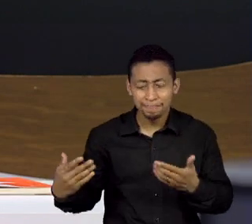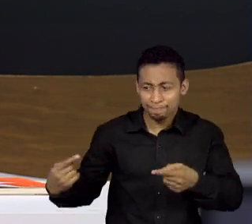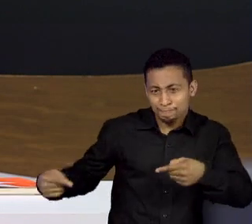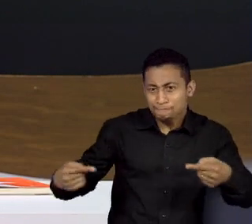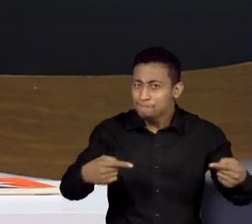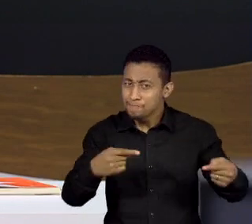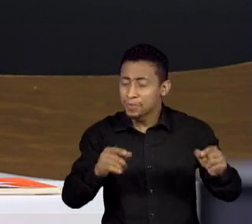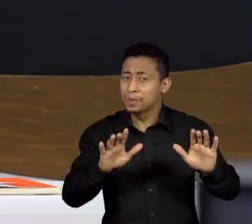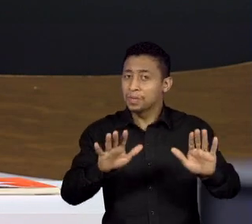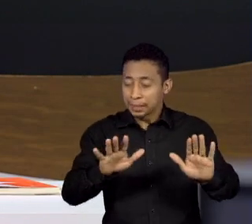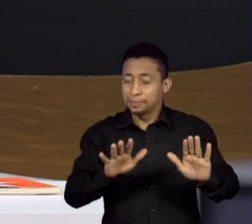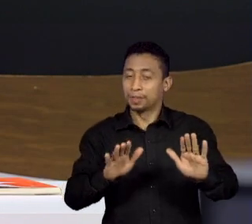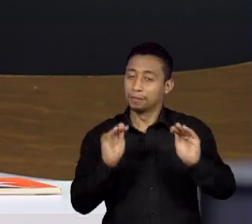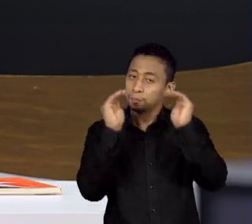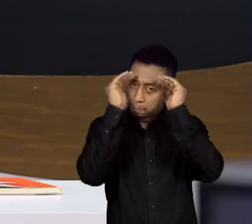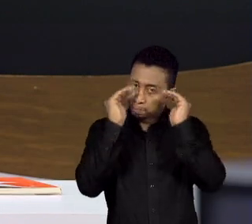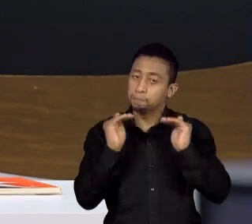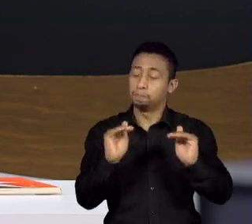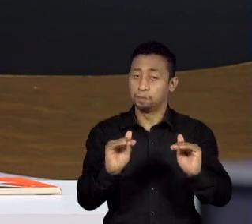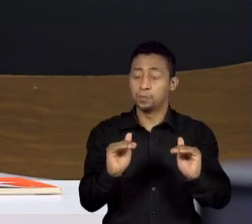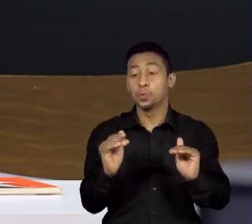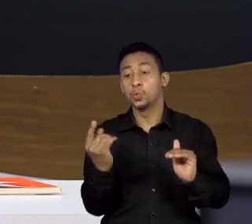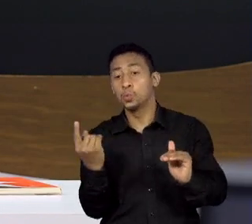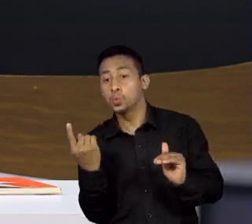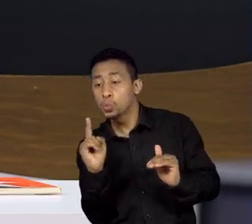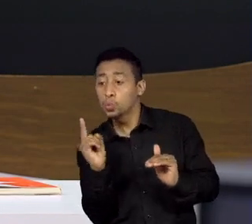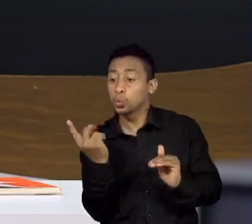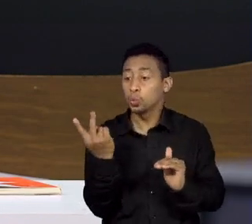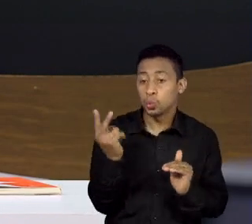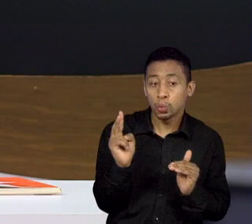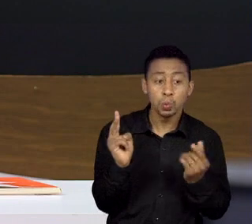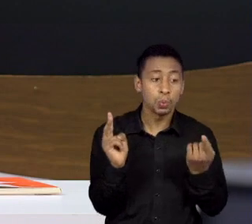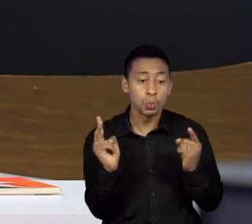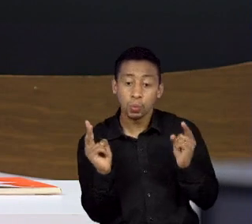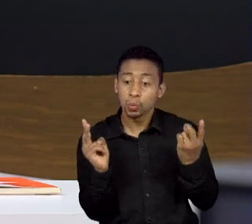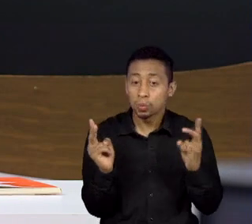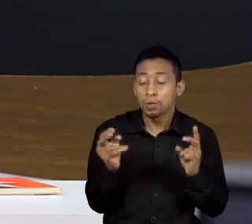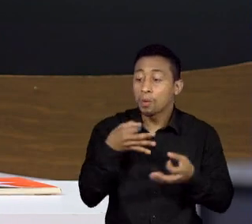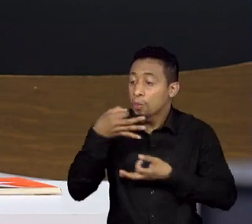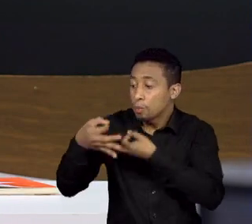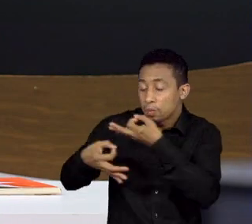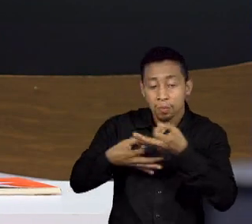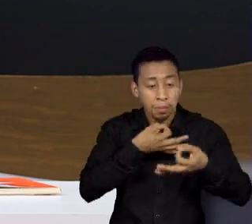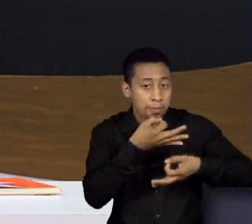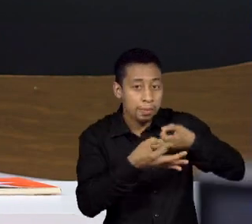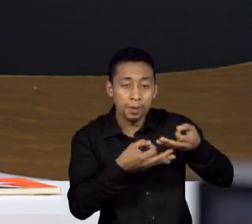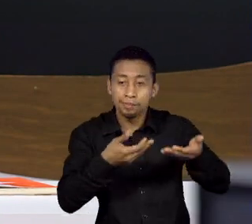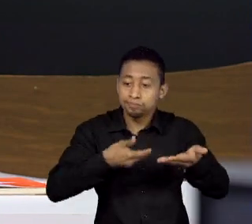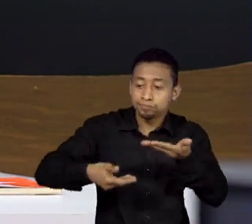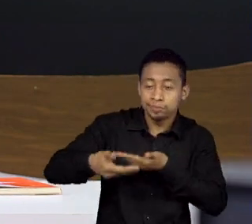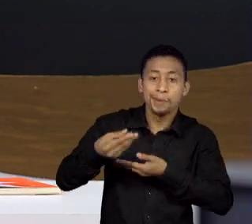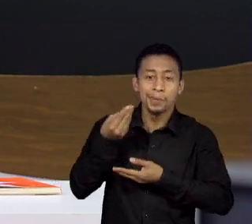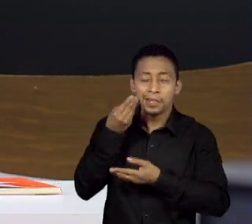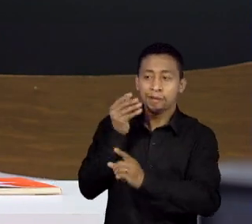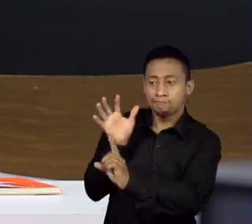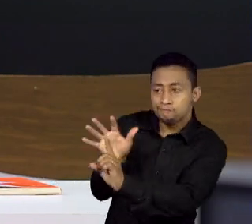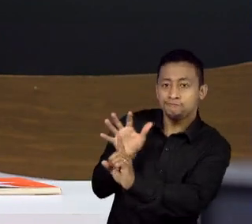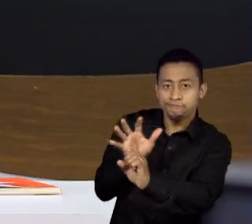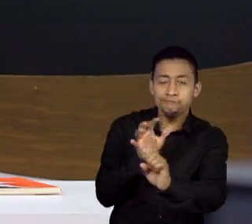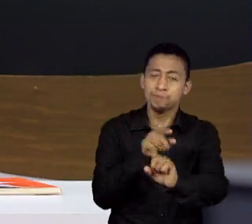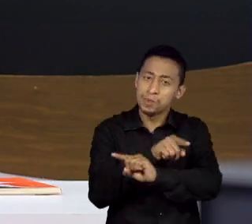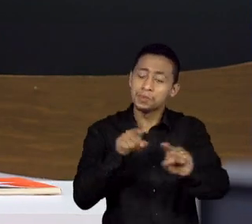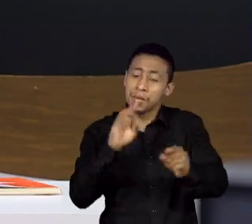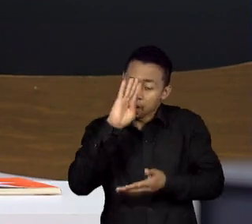respeitosa, em que duas ou mais pessoas expõem suas análises e opiniões para tentar convencer as demais